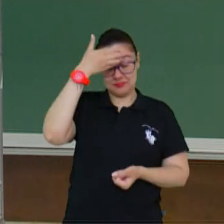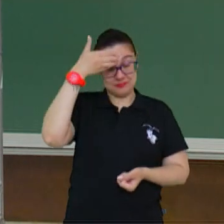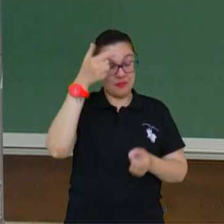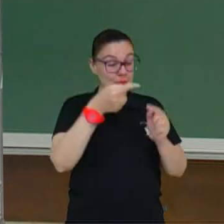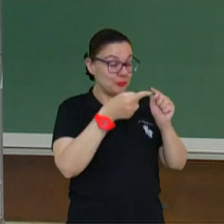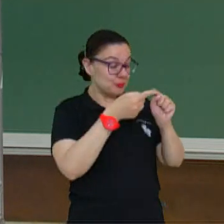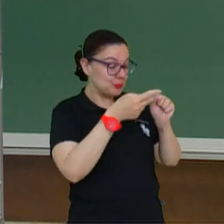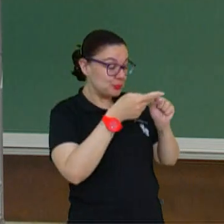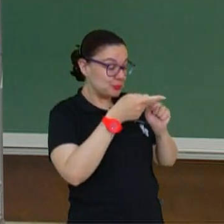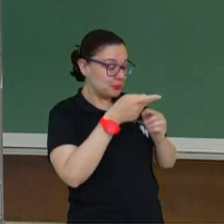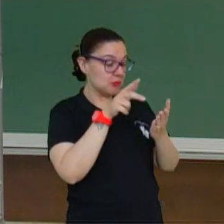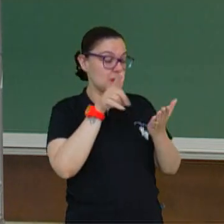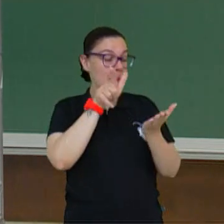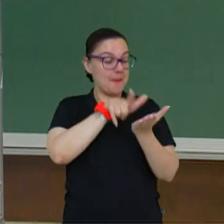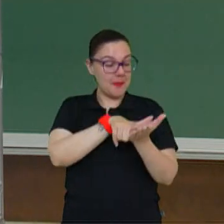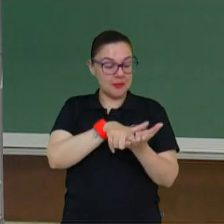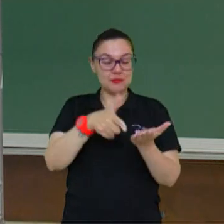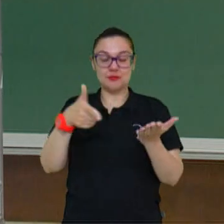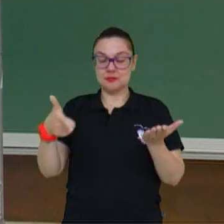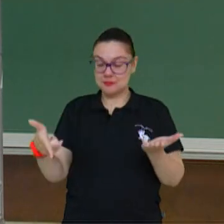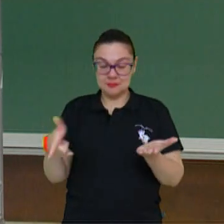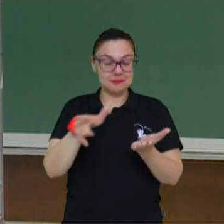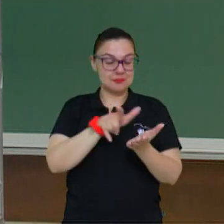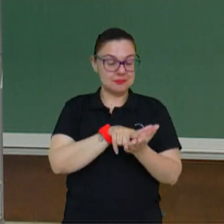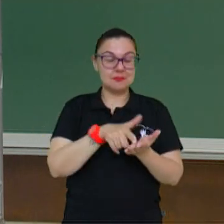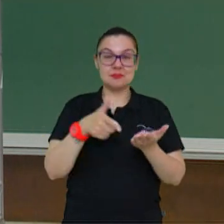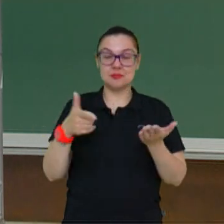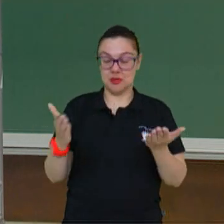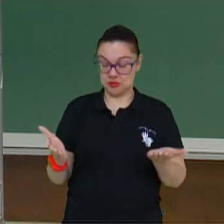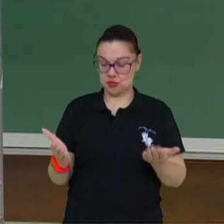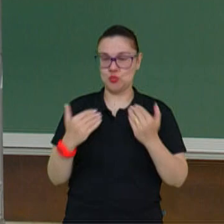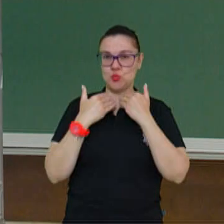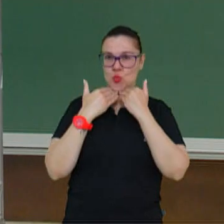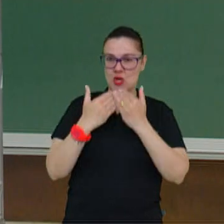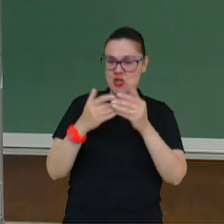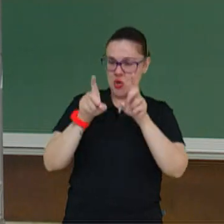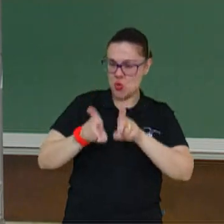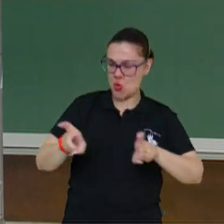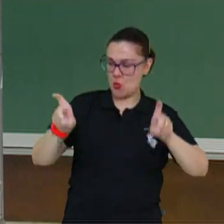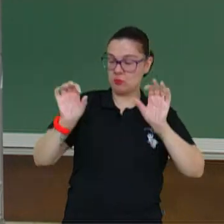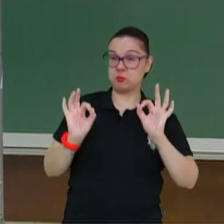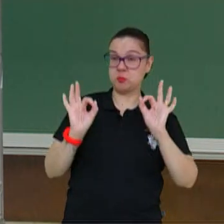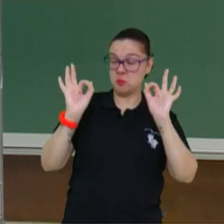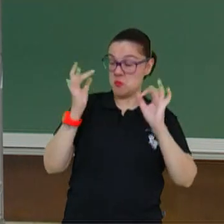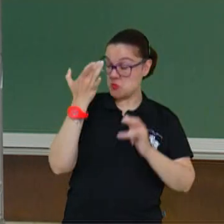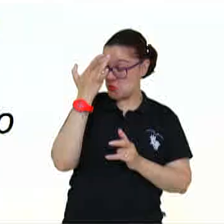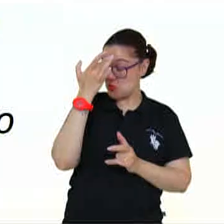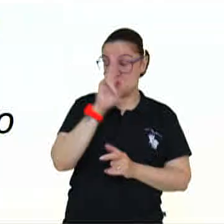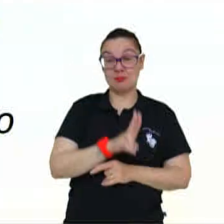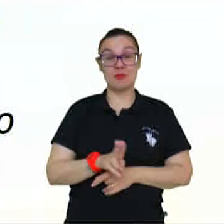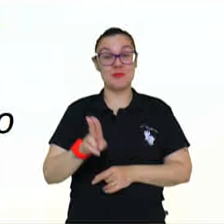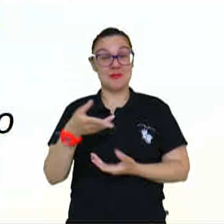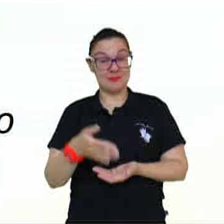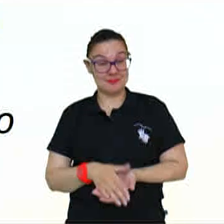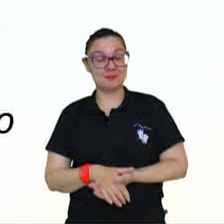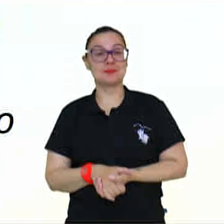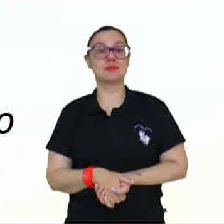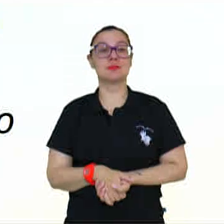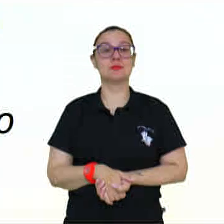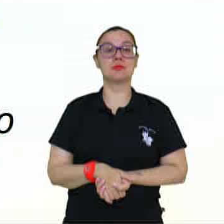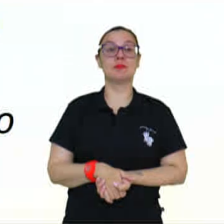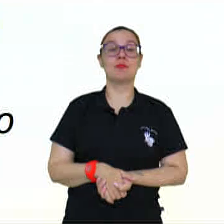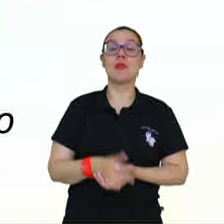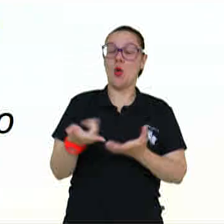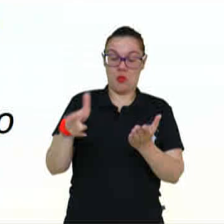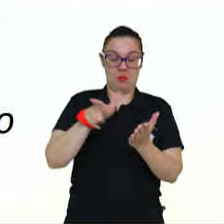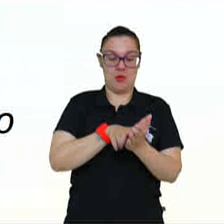cada instrução, página por página. Do que adianta ter um supercomputador se não sei usá-lo? Quando cheguei à